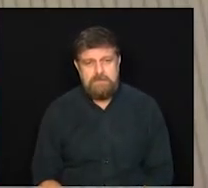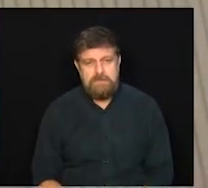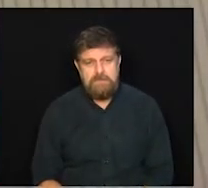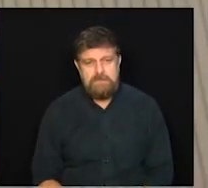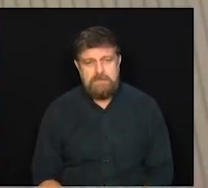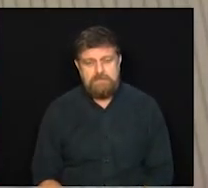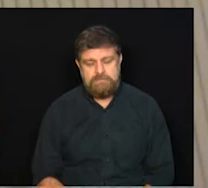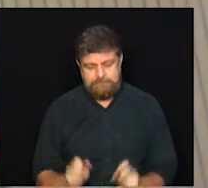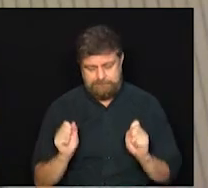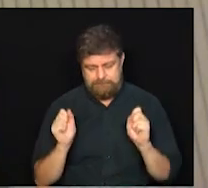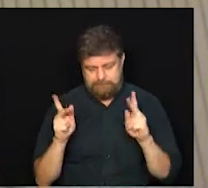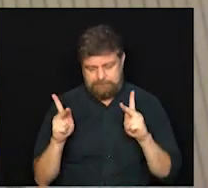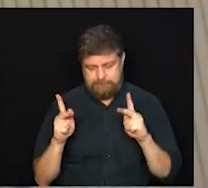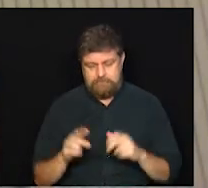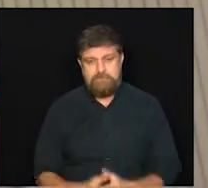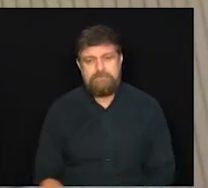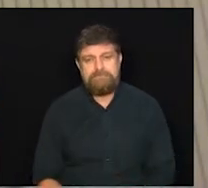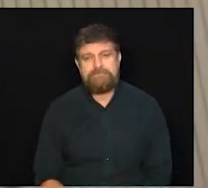Ok.